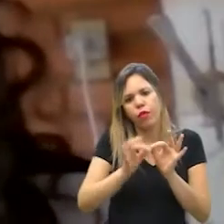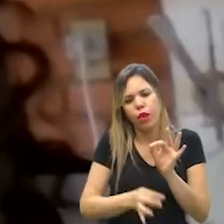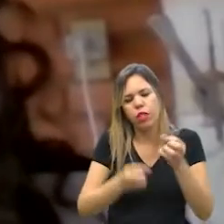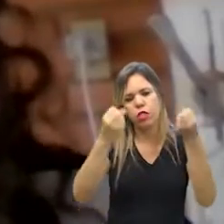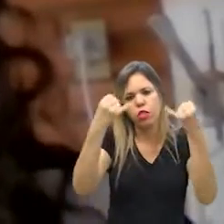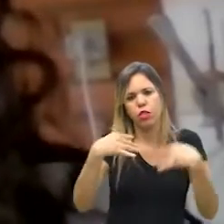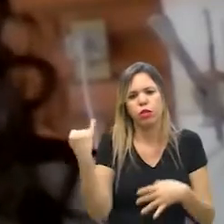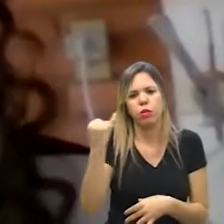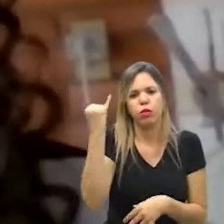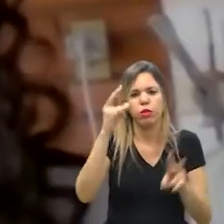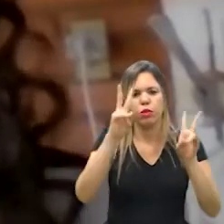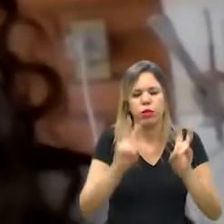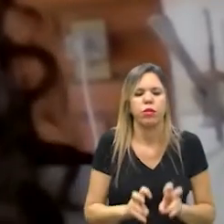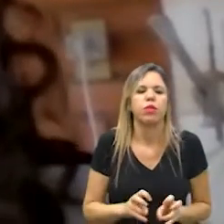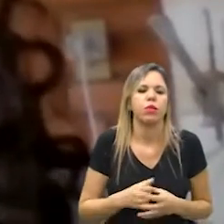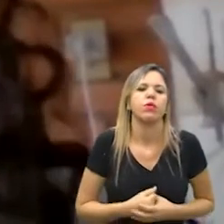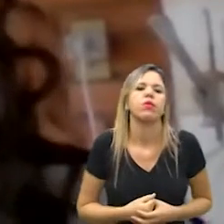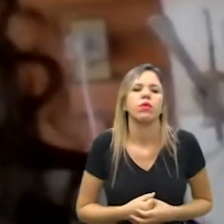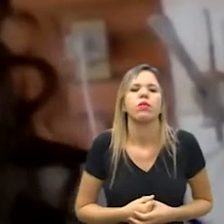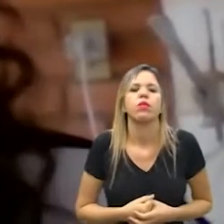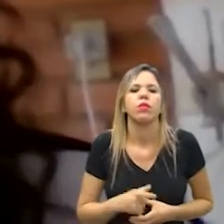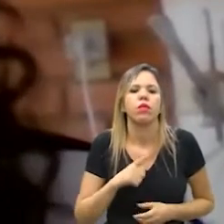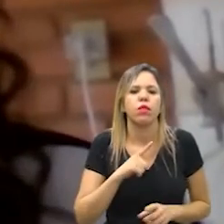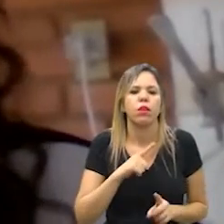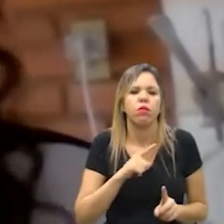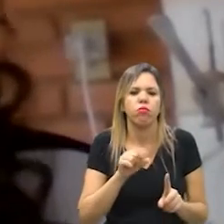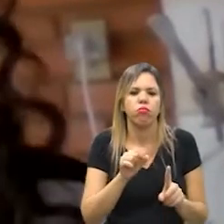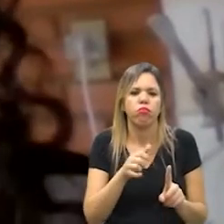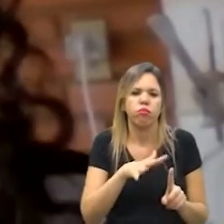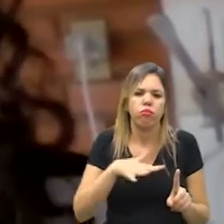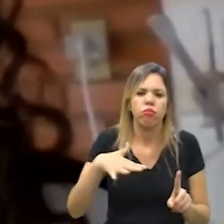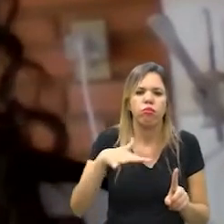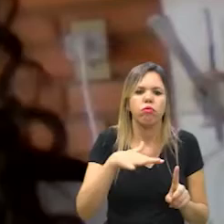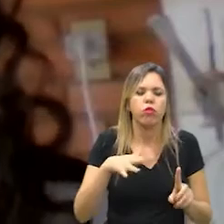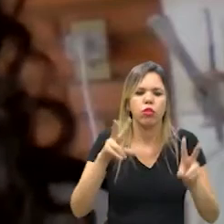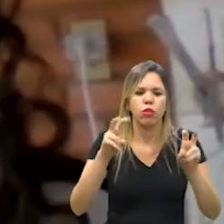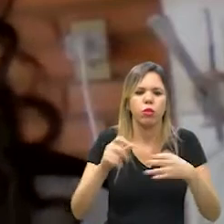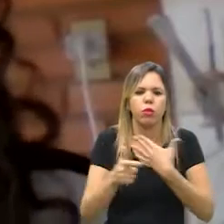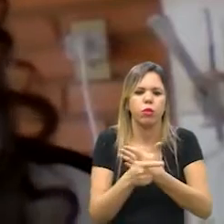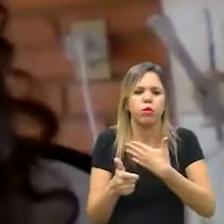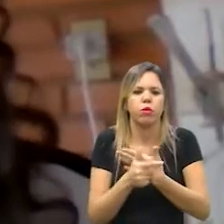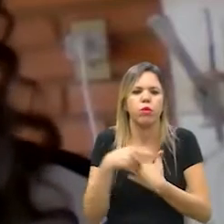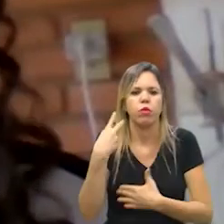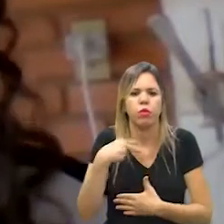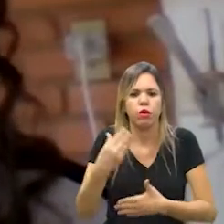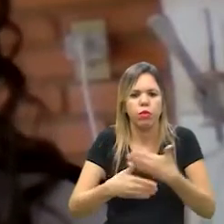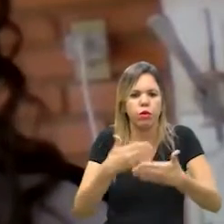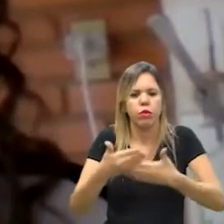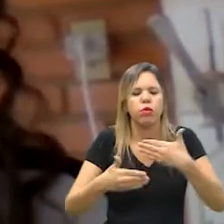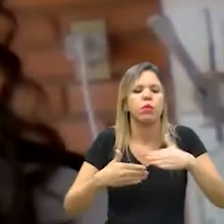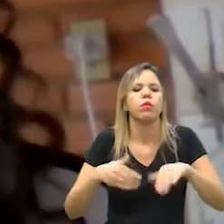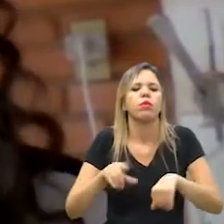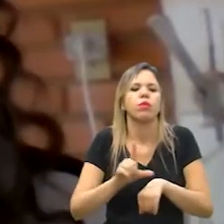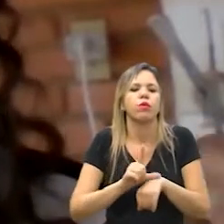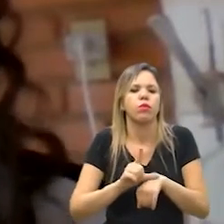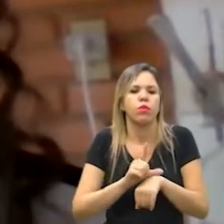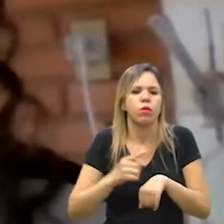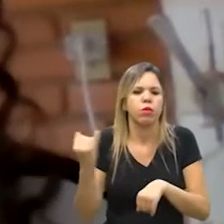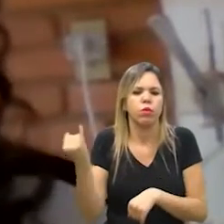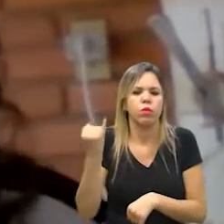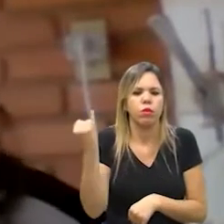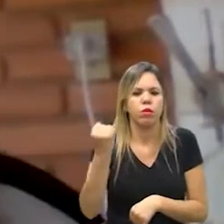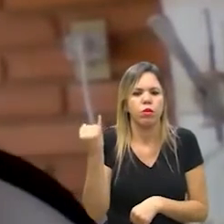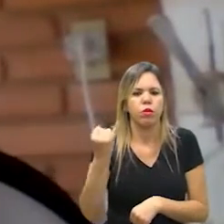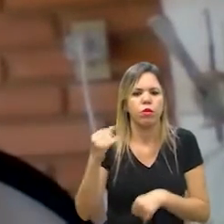uma das palestrantes. Ela fala da importância do tema. A ideia é dar um panorama sobre o papel do vereador,